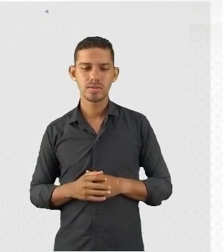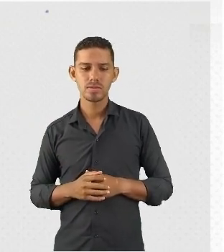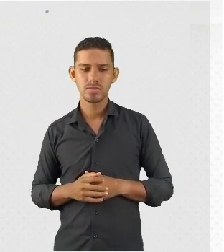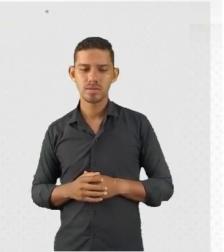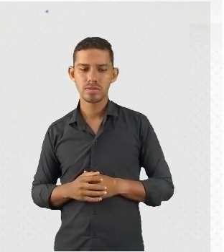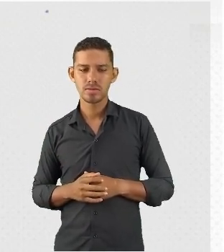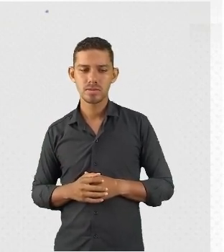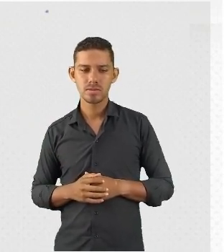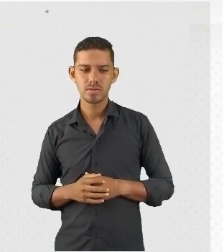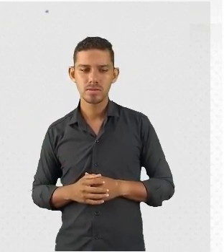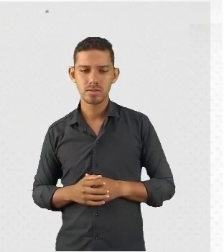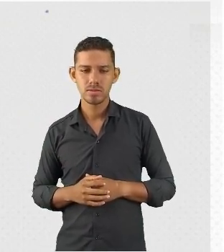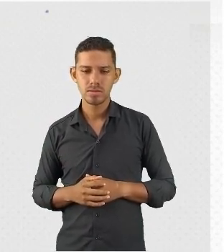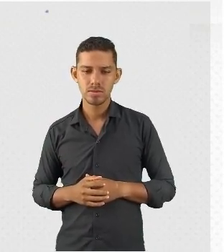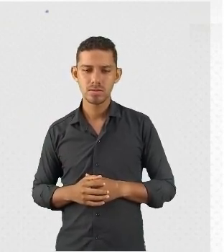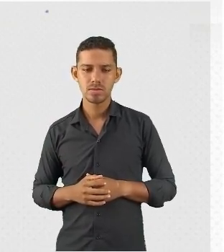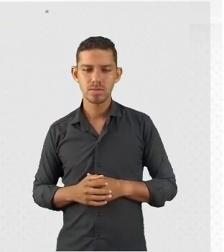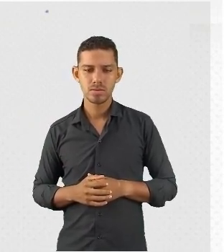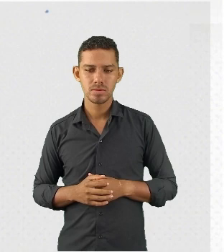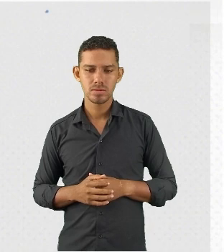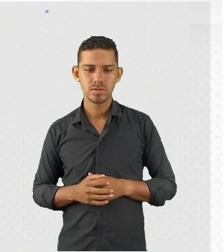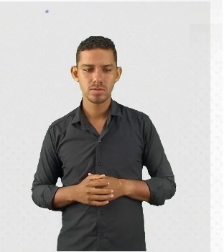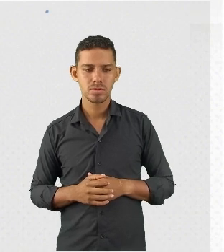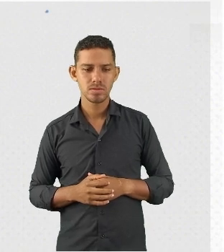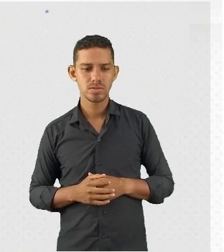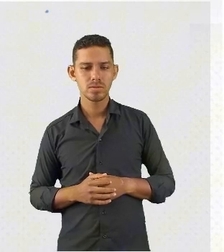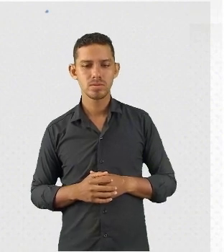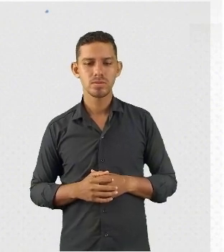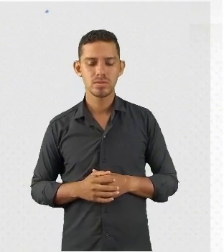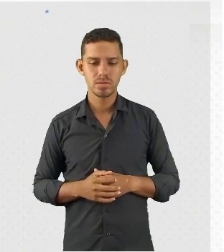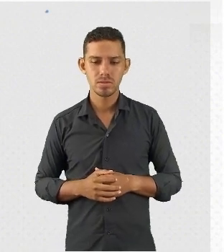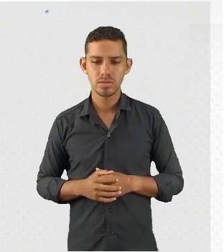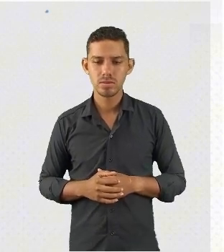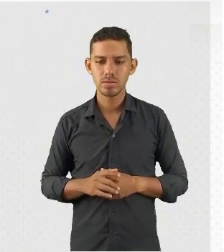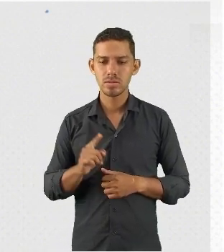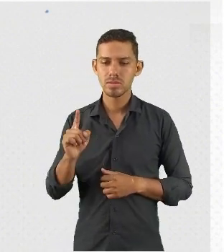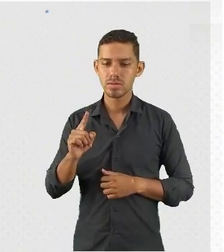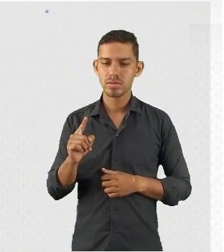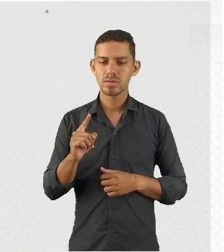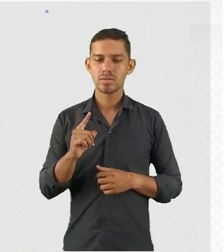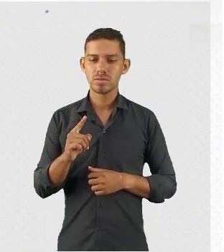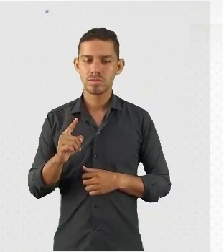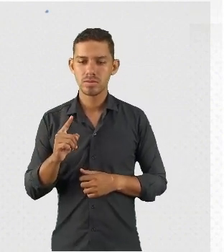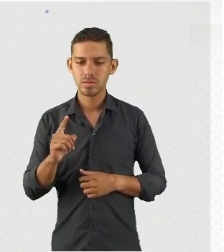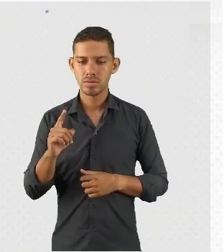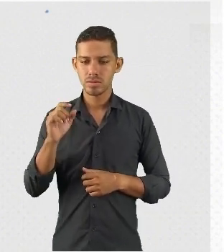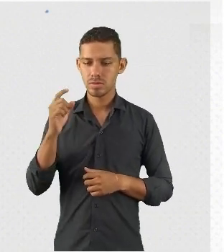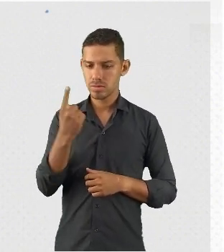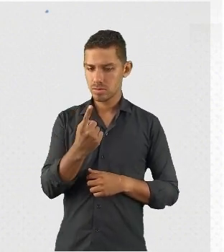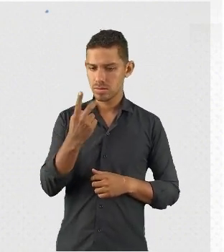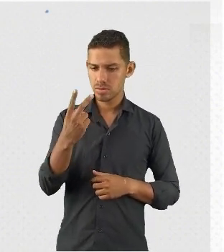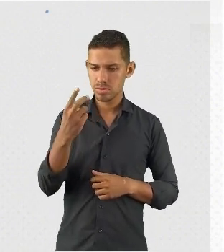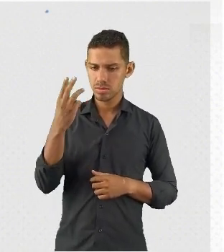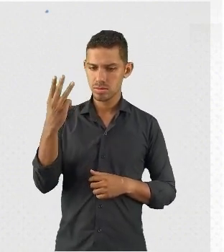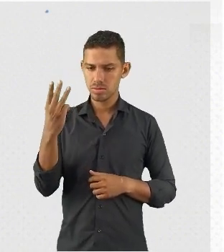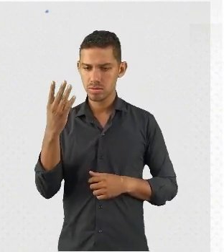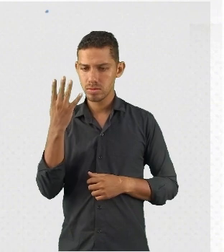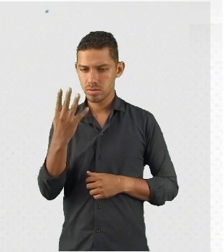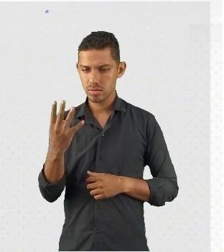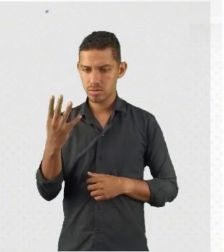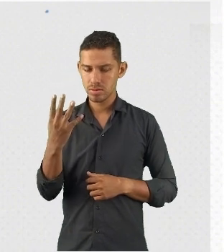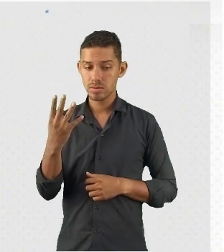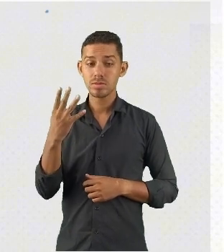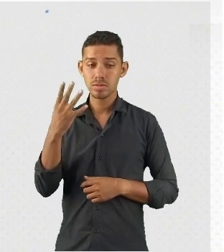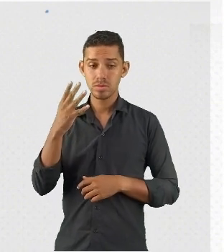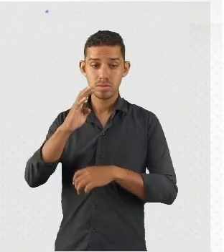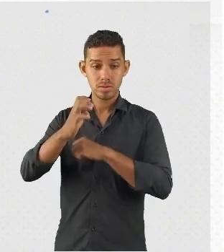A seda, se vocês perceberem, a seda ficou com 1, 2, 3, 4 elétrons a